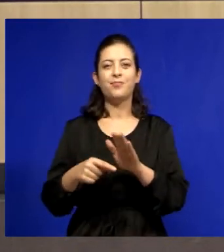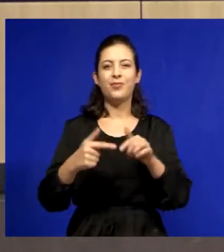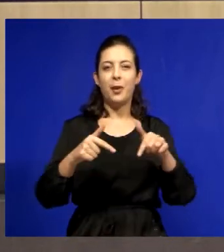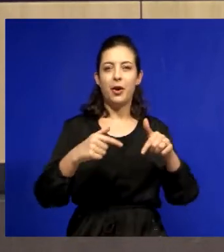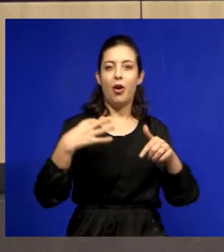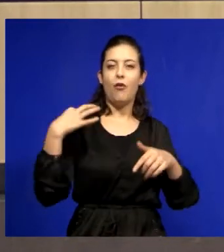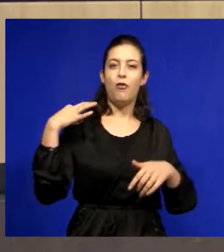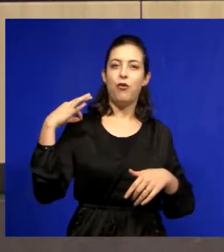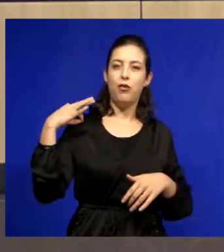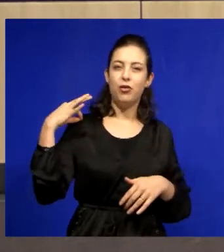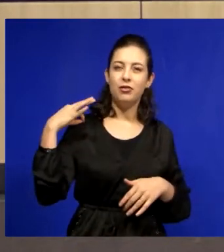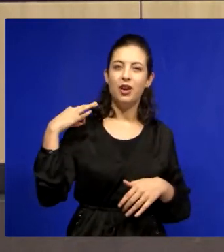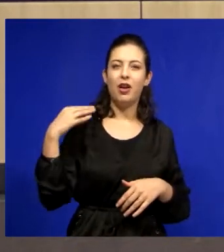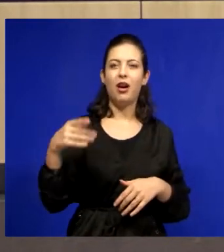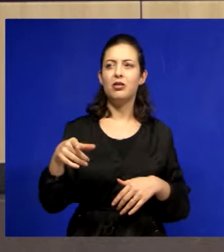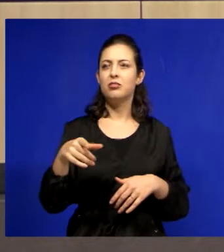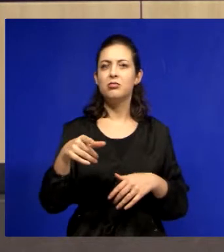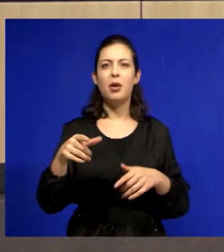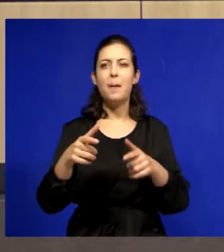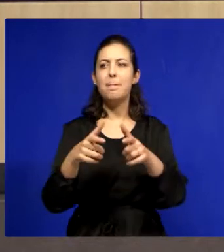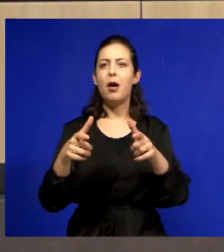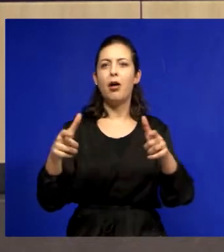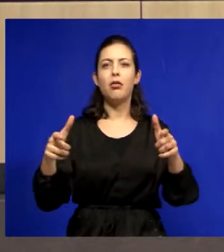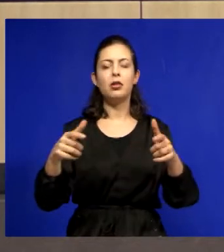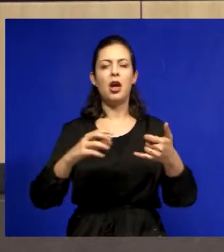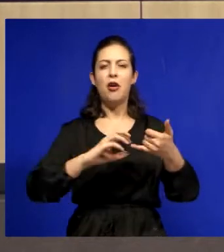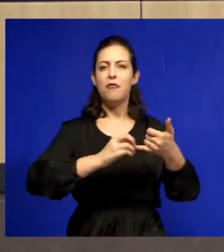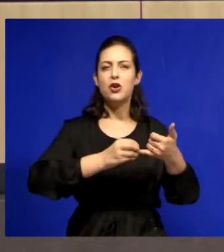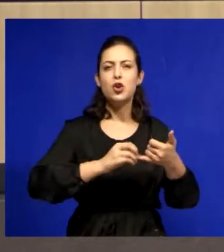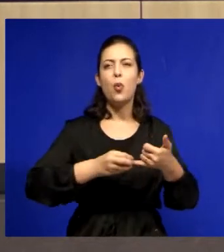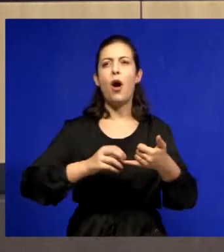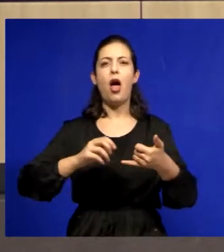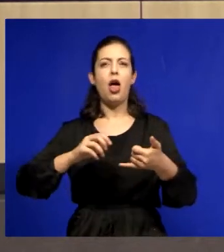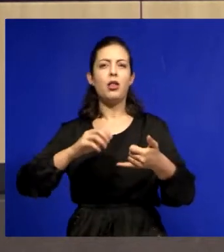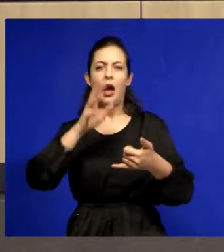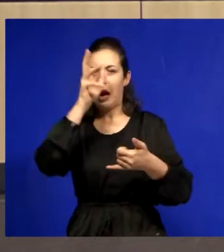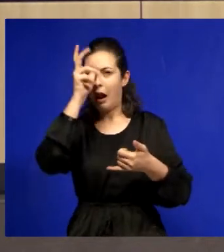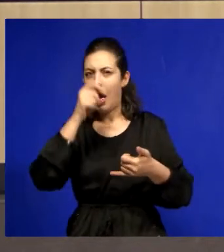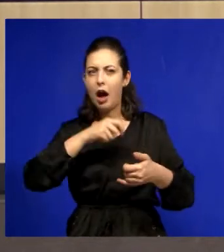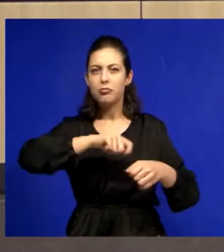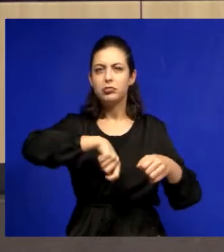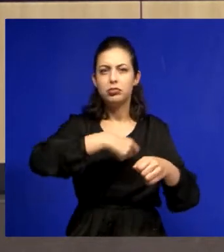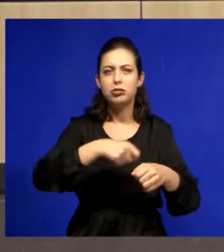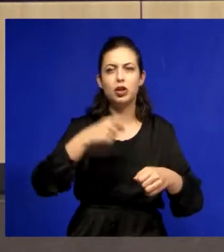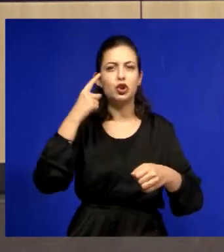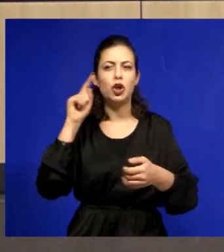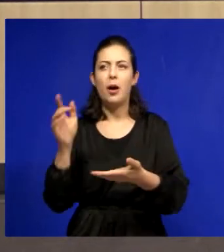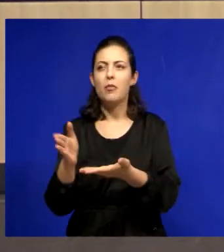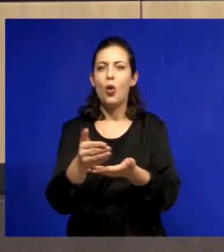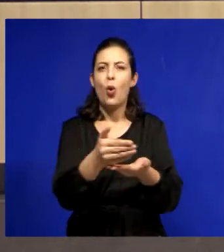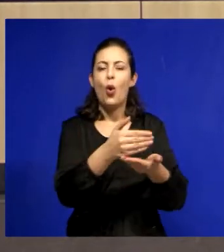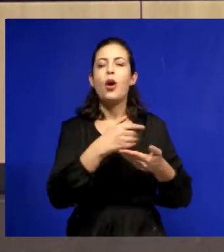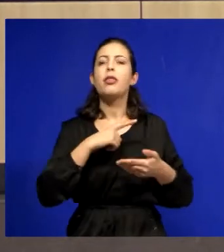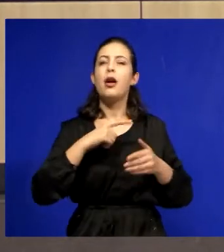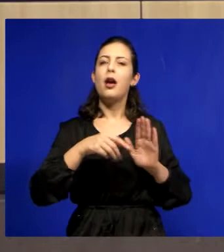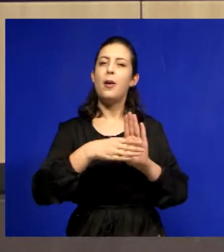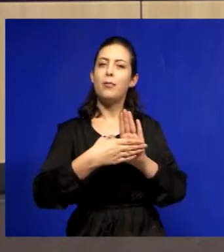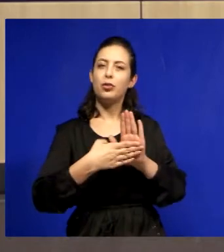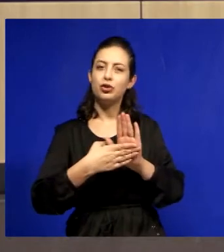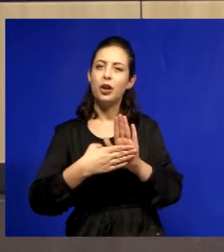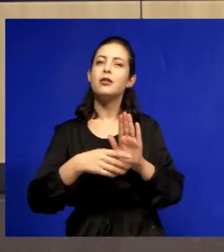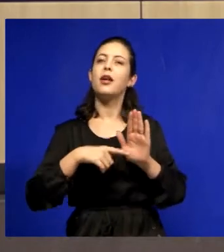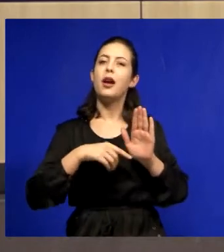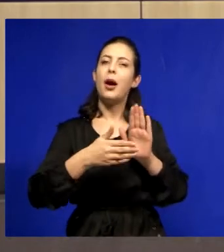voluntariado e esses eventos como você bem colocou feijoadas galinhadas e assim vai todas elas já têm projeto mil